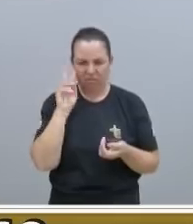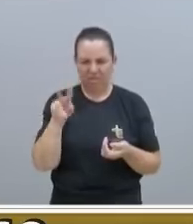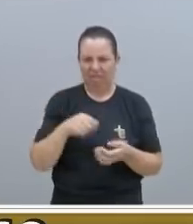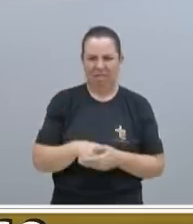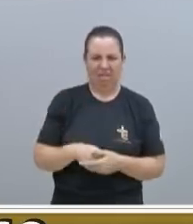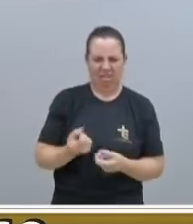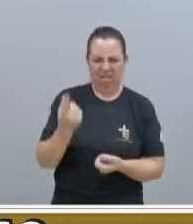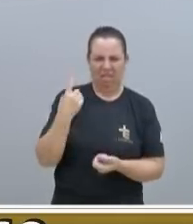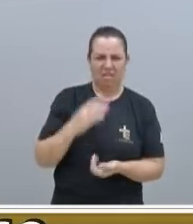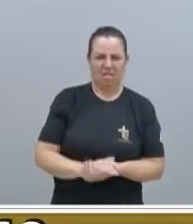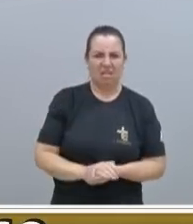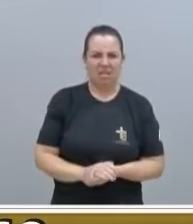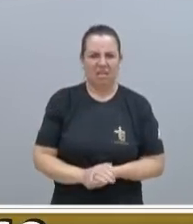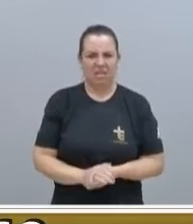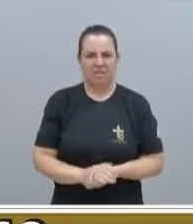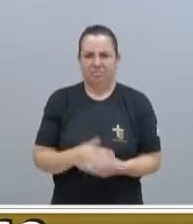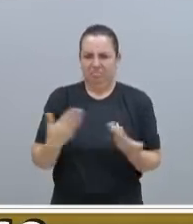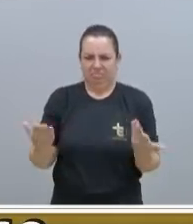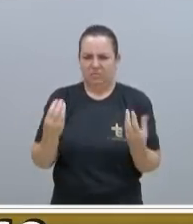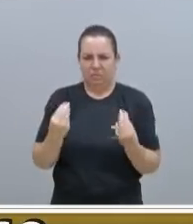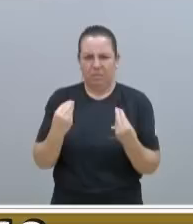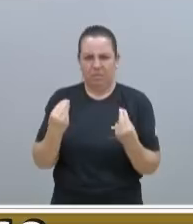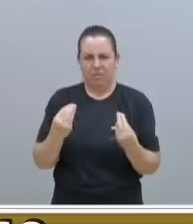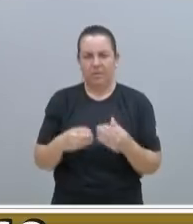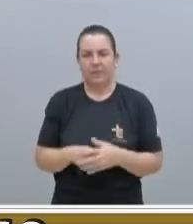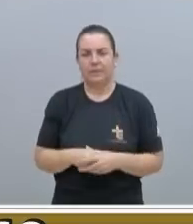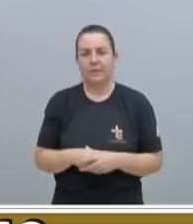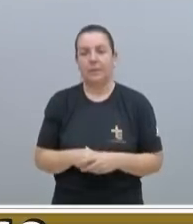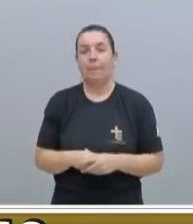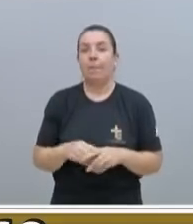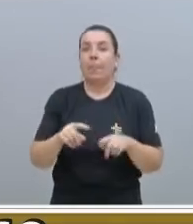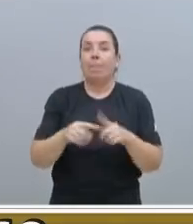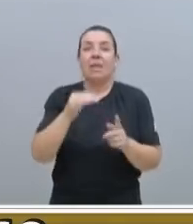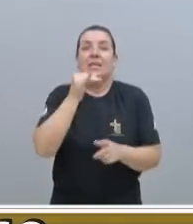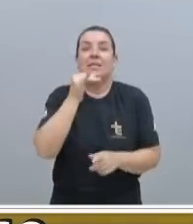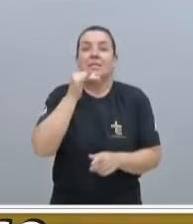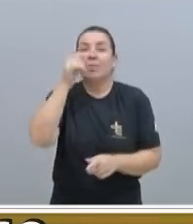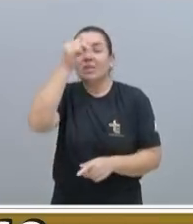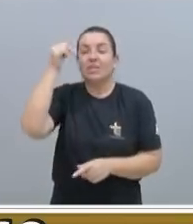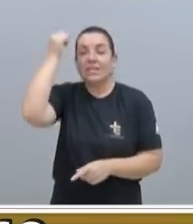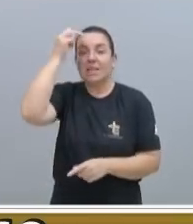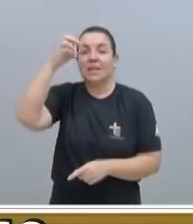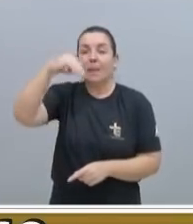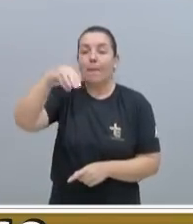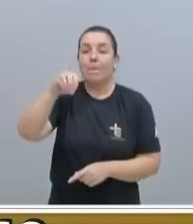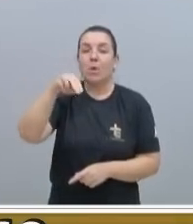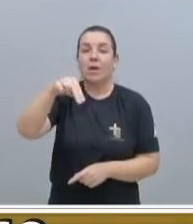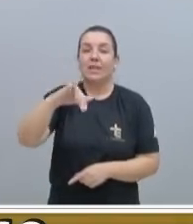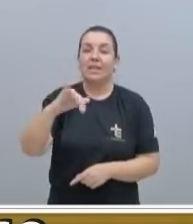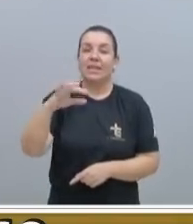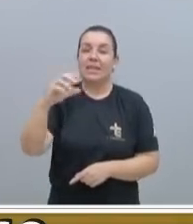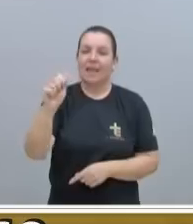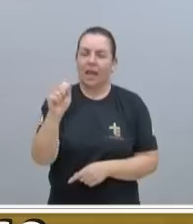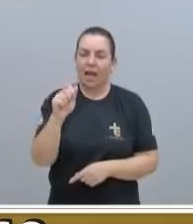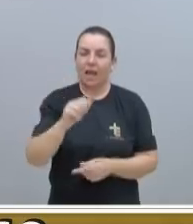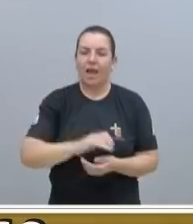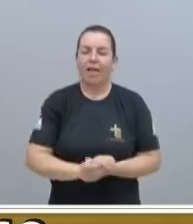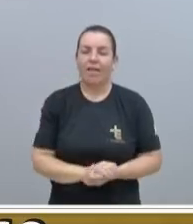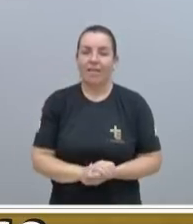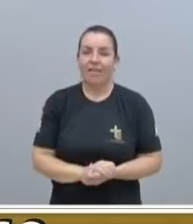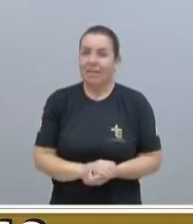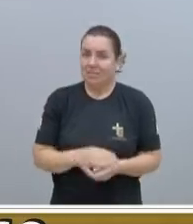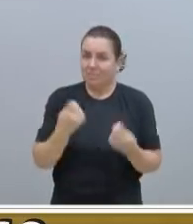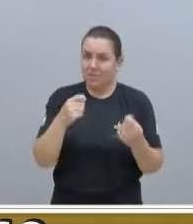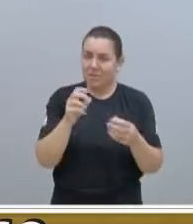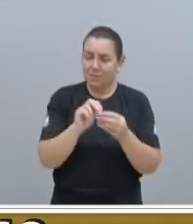para contar uma coisa dessa mas aí o exemplo de santa mônica mas não é assim que devemos agir em casa aqui